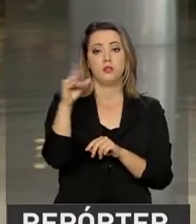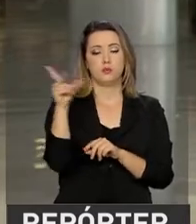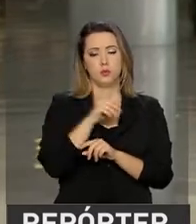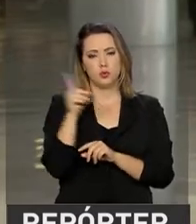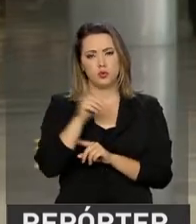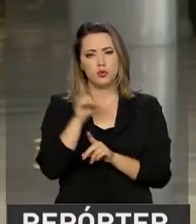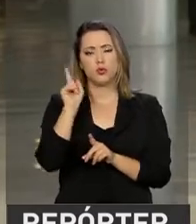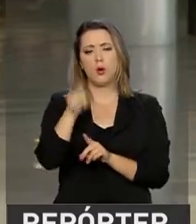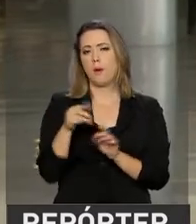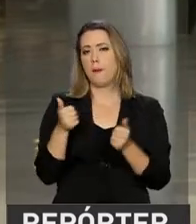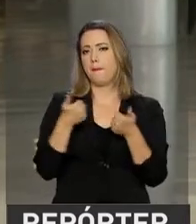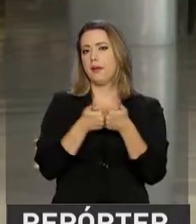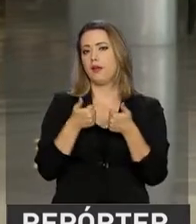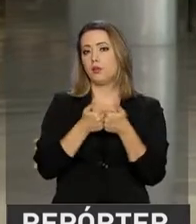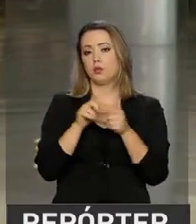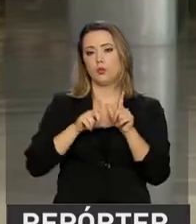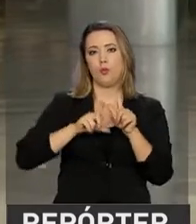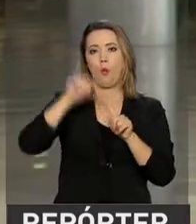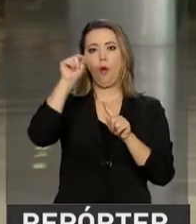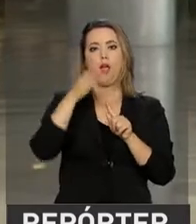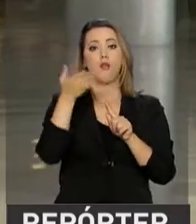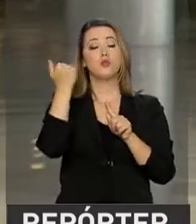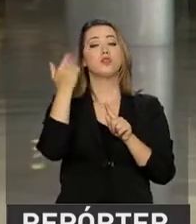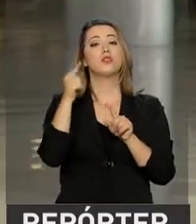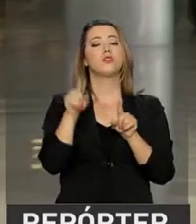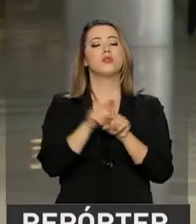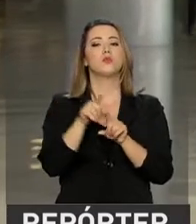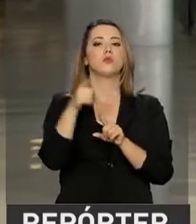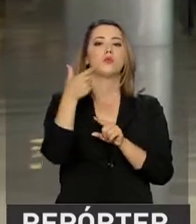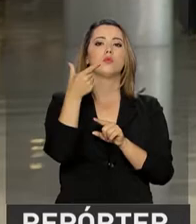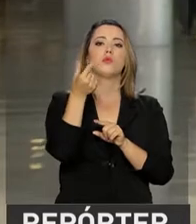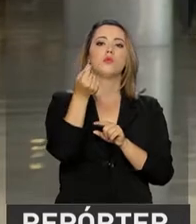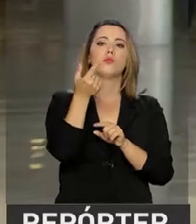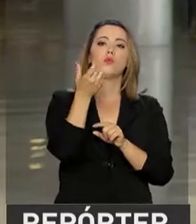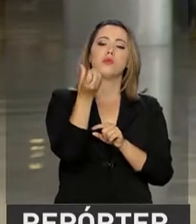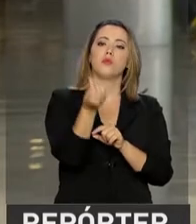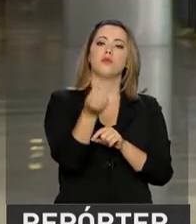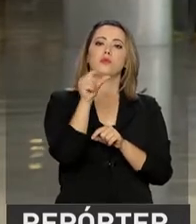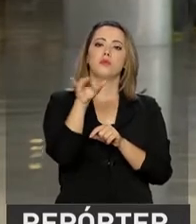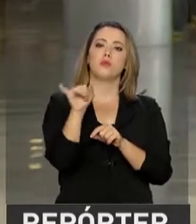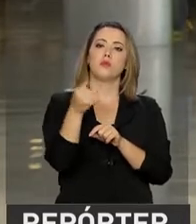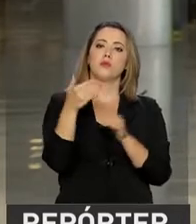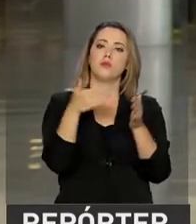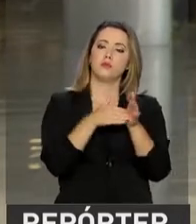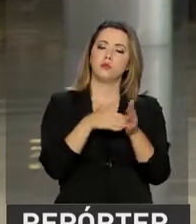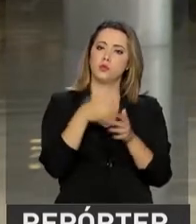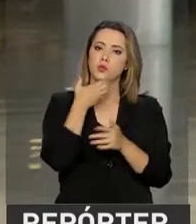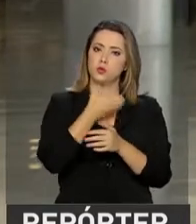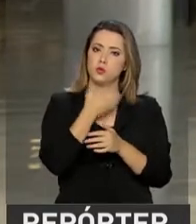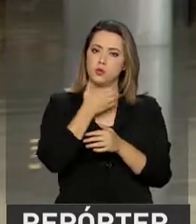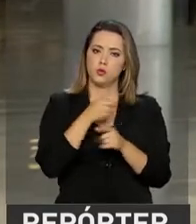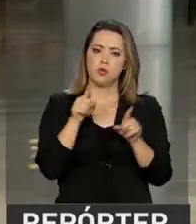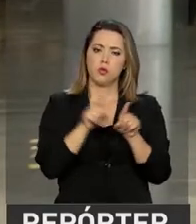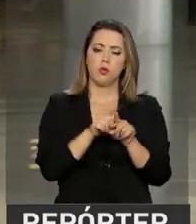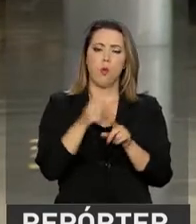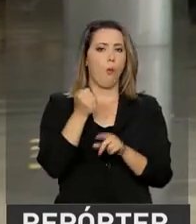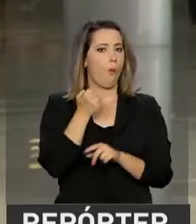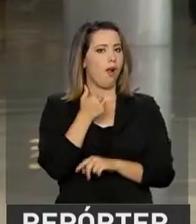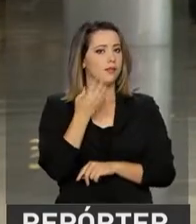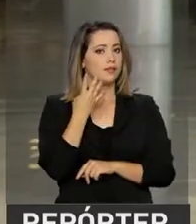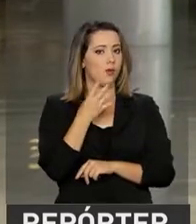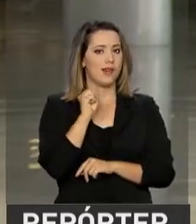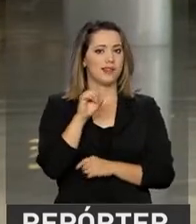do saldo recorde o brasil obteve em dois 16 de janeiro a dezembro que foi de quase